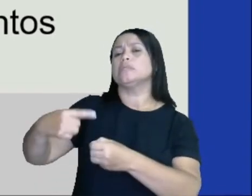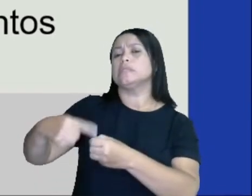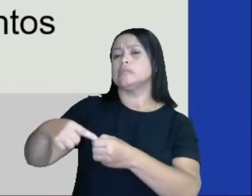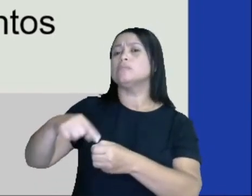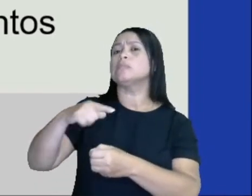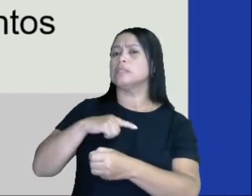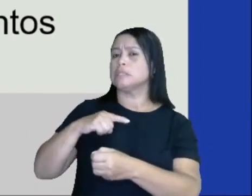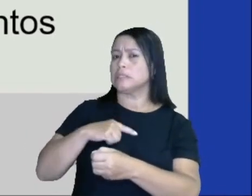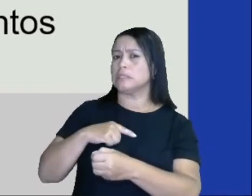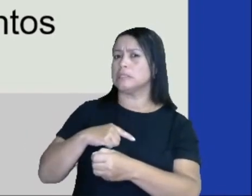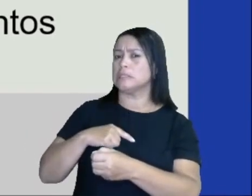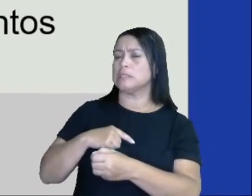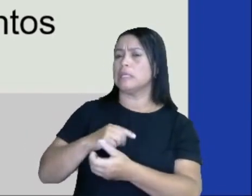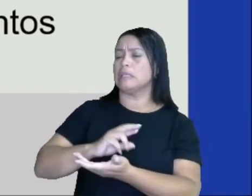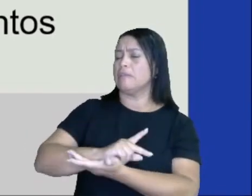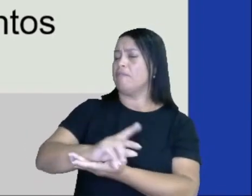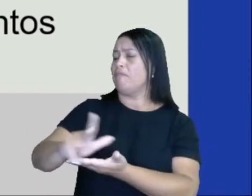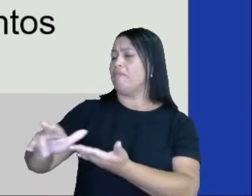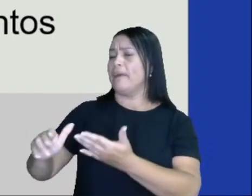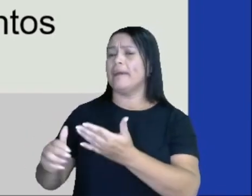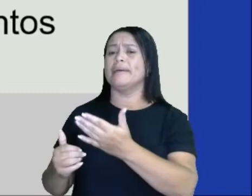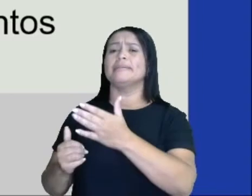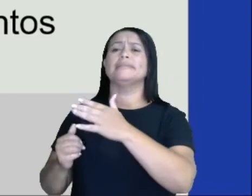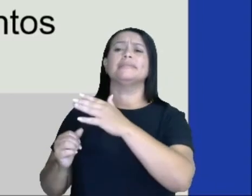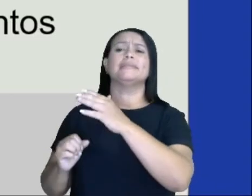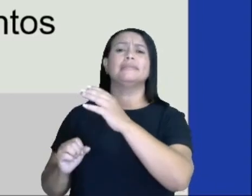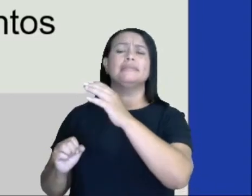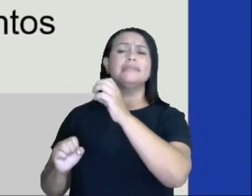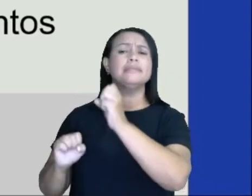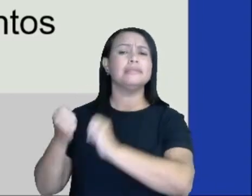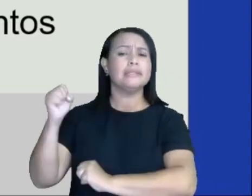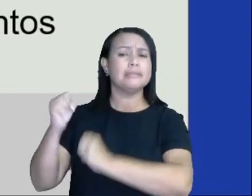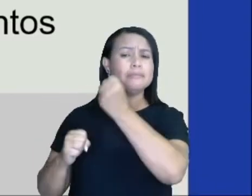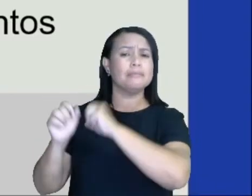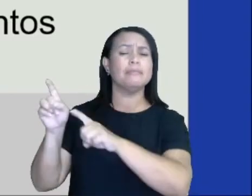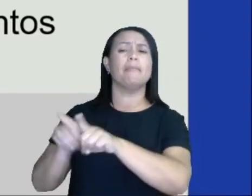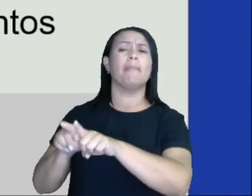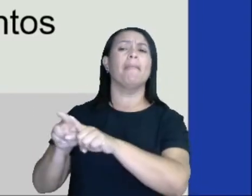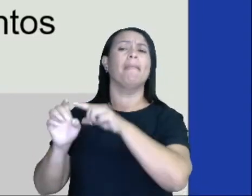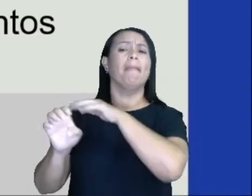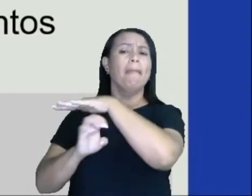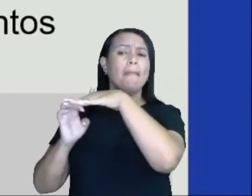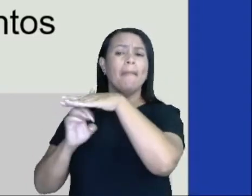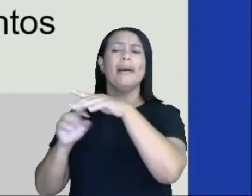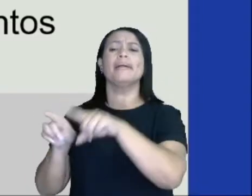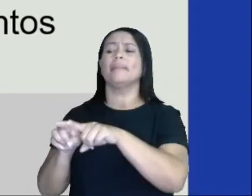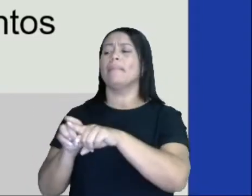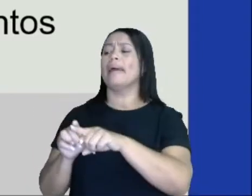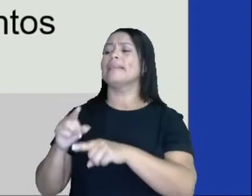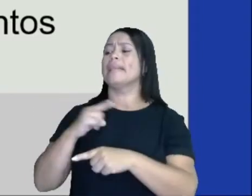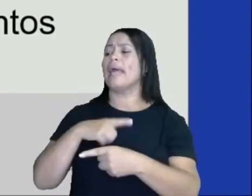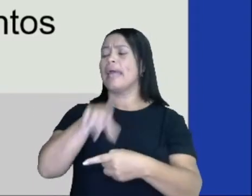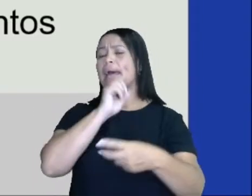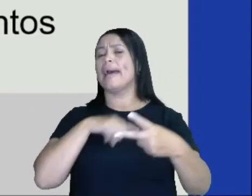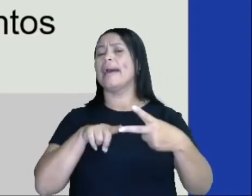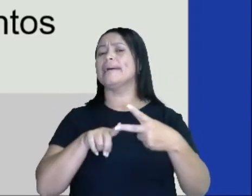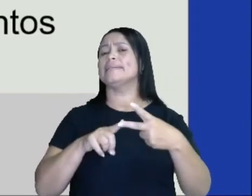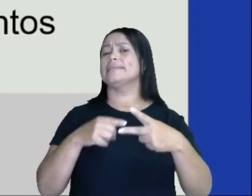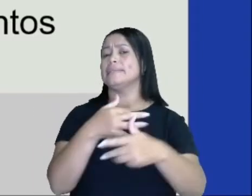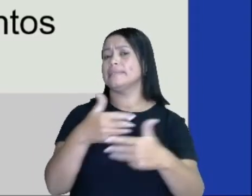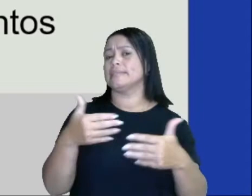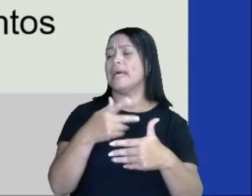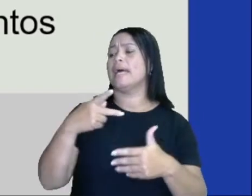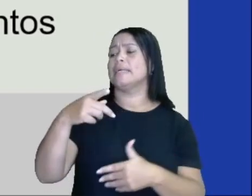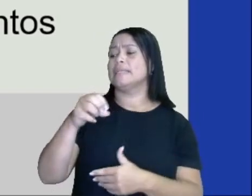de indústrias, tá, gente? De fábricas. Cidades portuárias, que são cidades responsáveis por facilitar